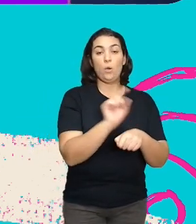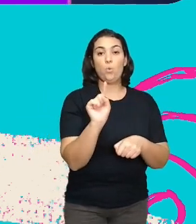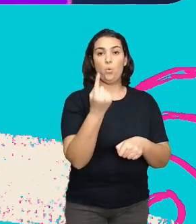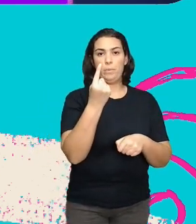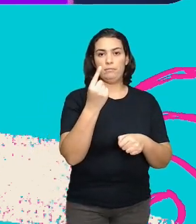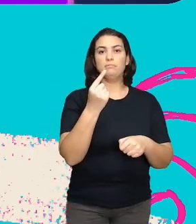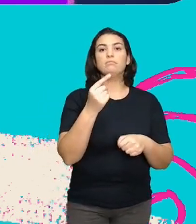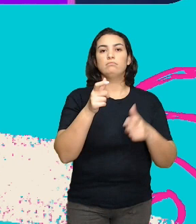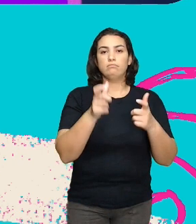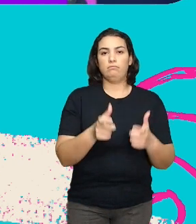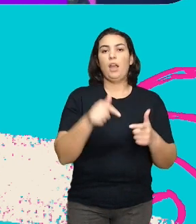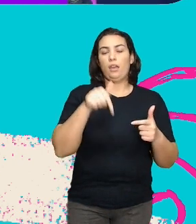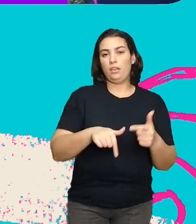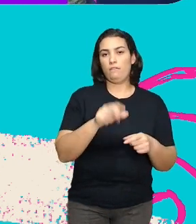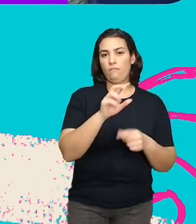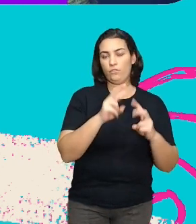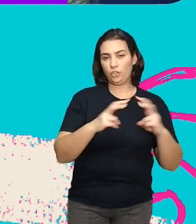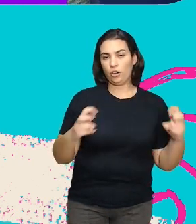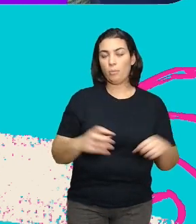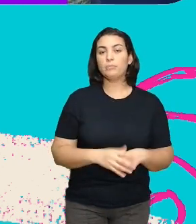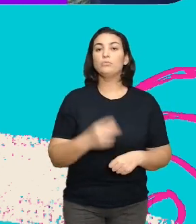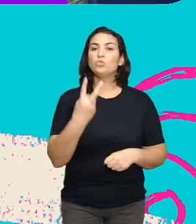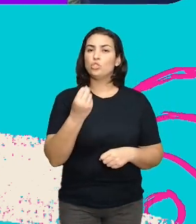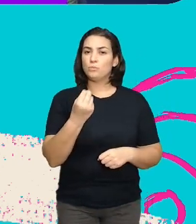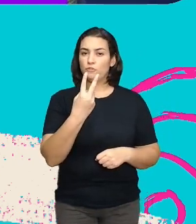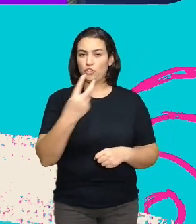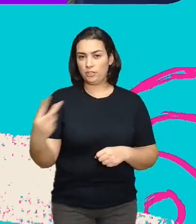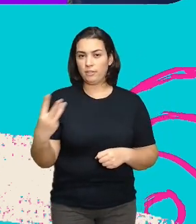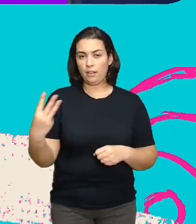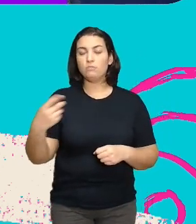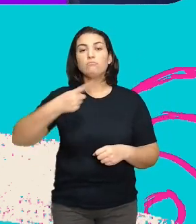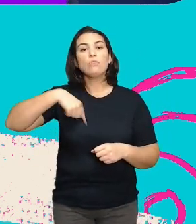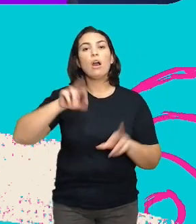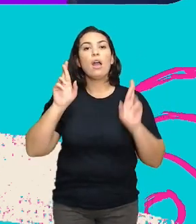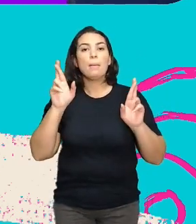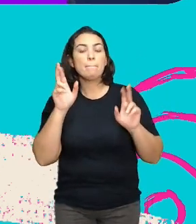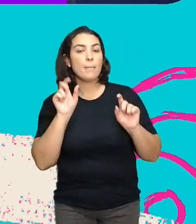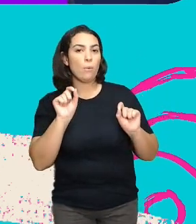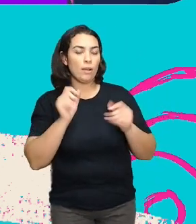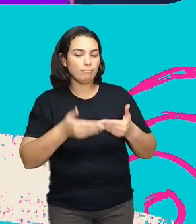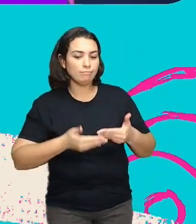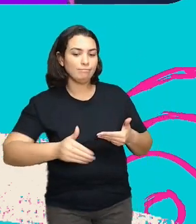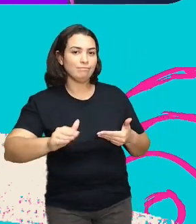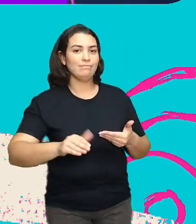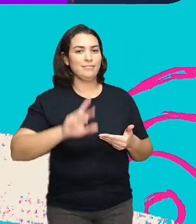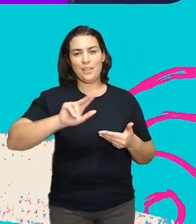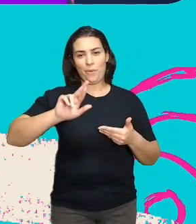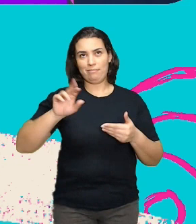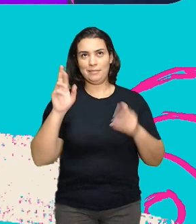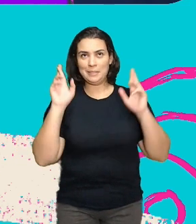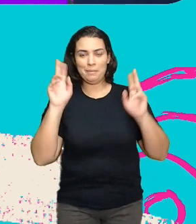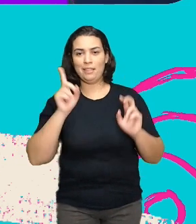em 2023, a nossa perspectiva não, porque já é realidade, já temos as escolas,